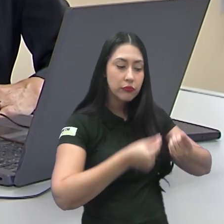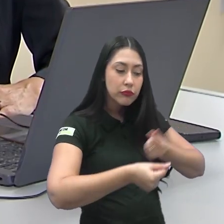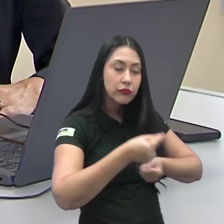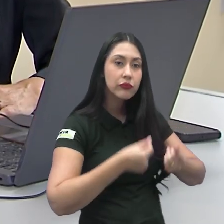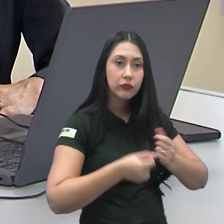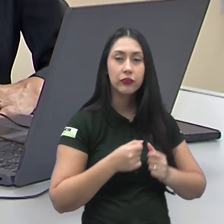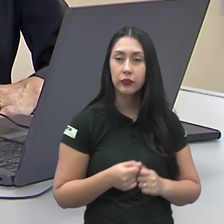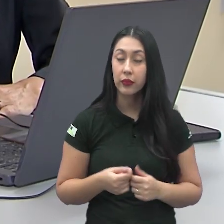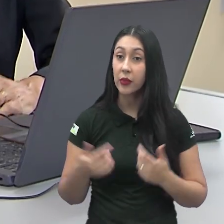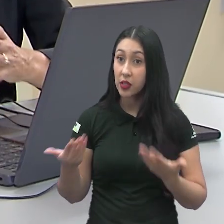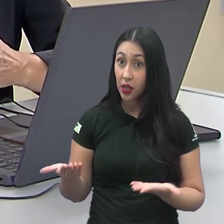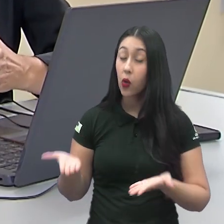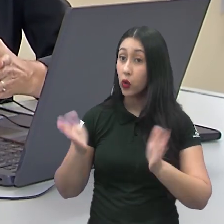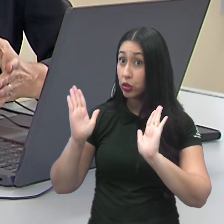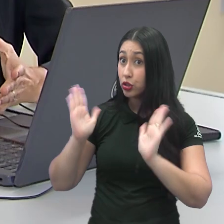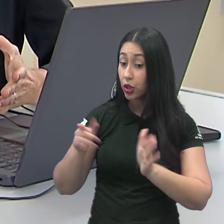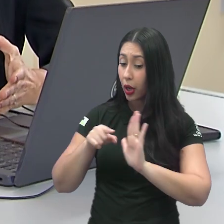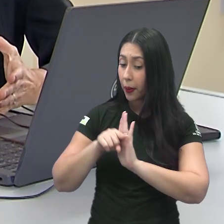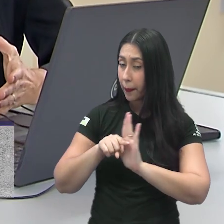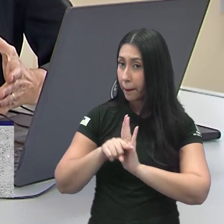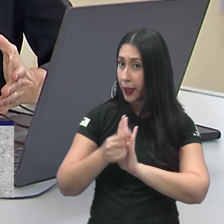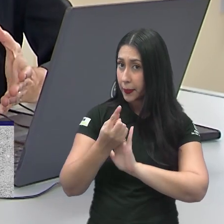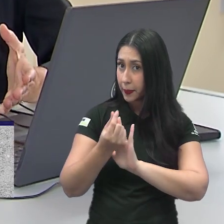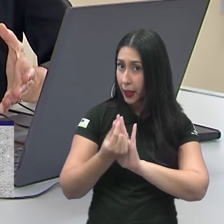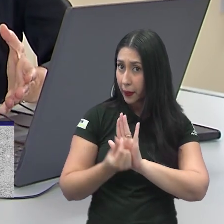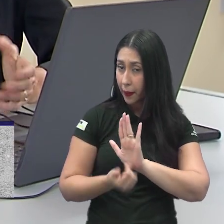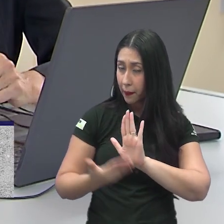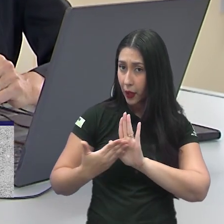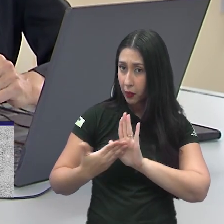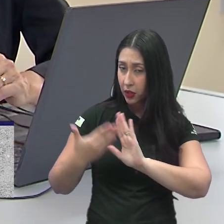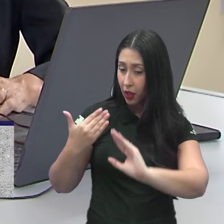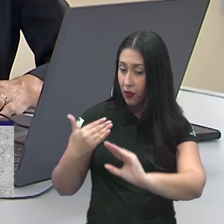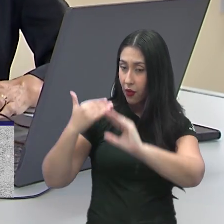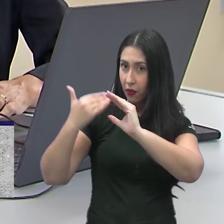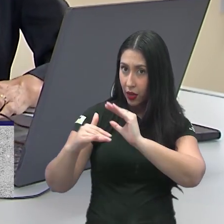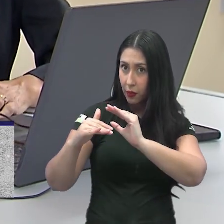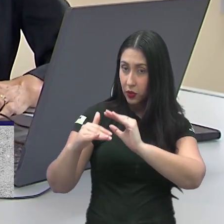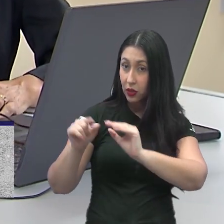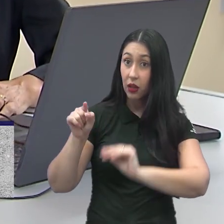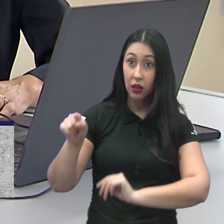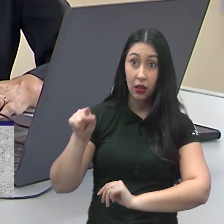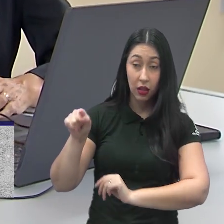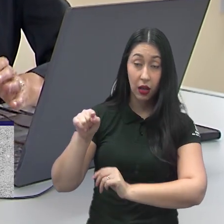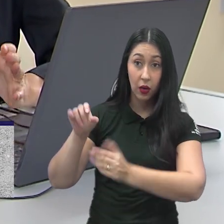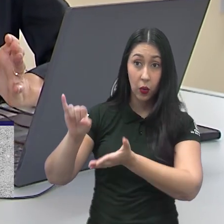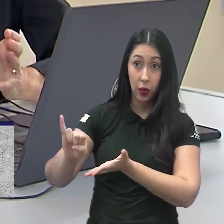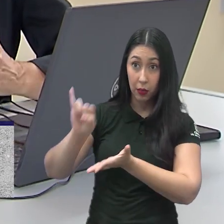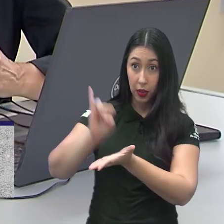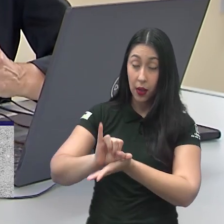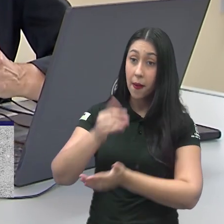negociação. Depois que nós enviamos a cotação, né, a proposta comercial, o importador